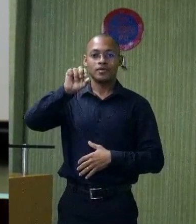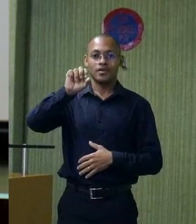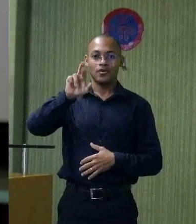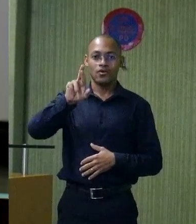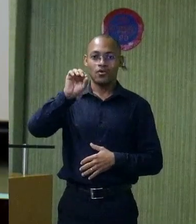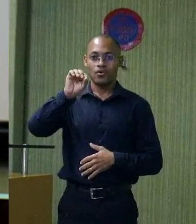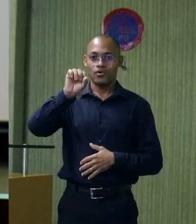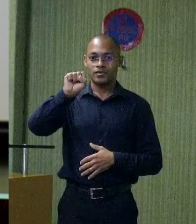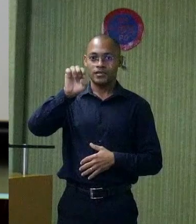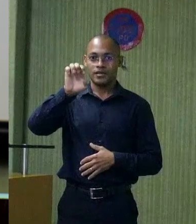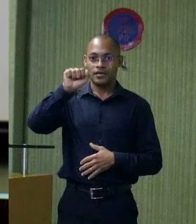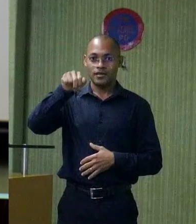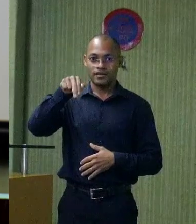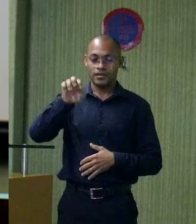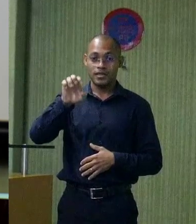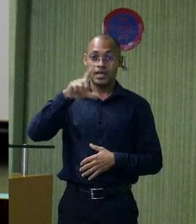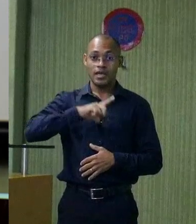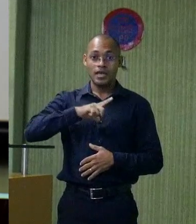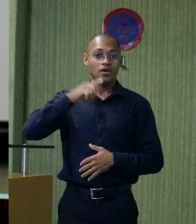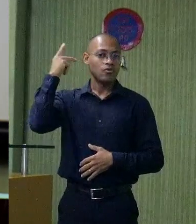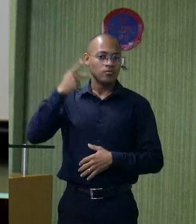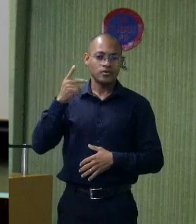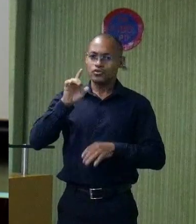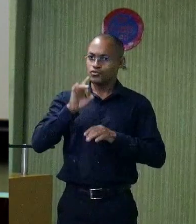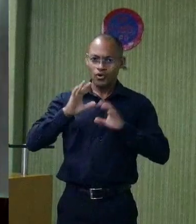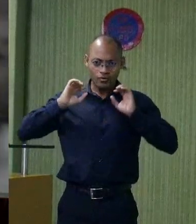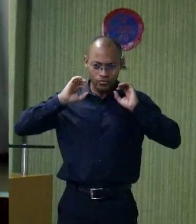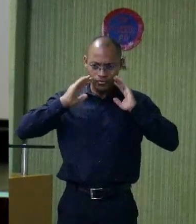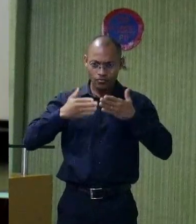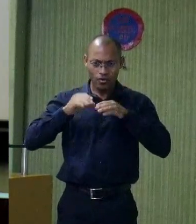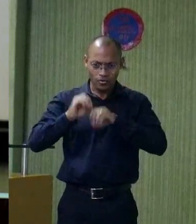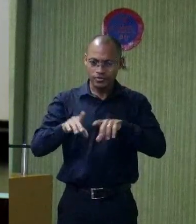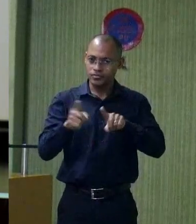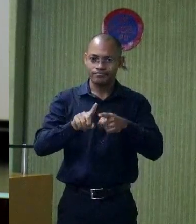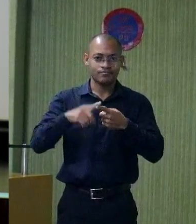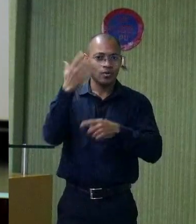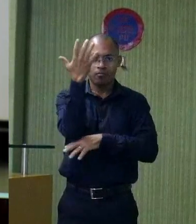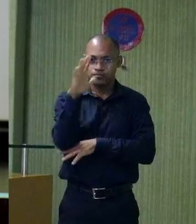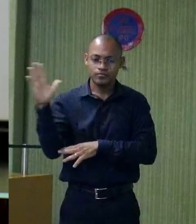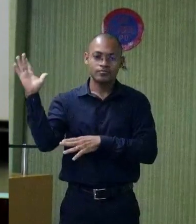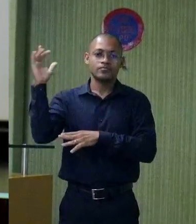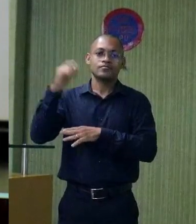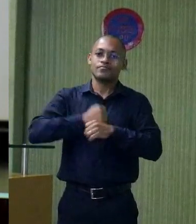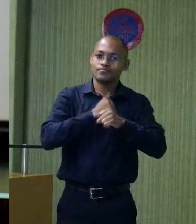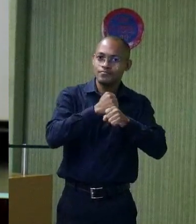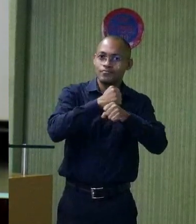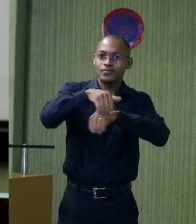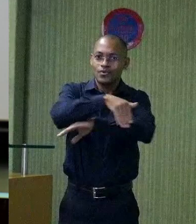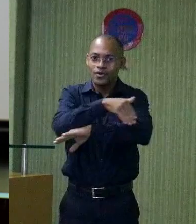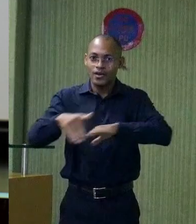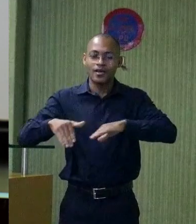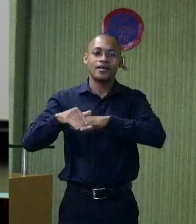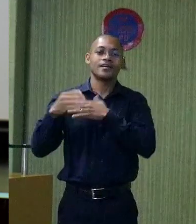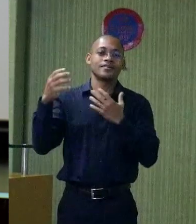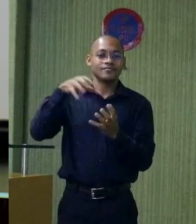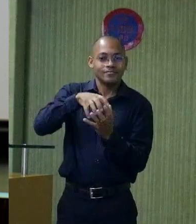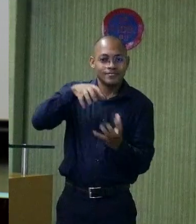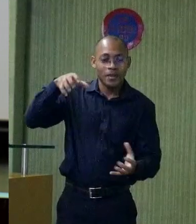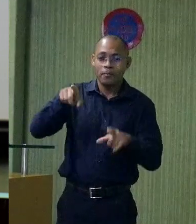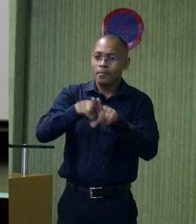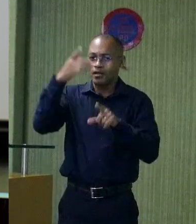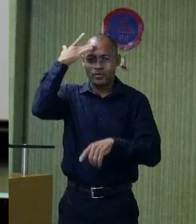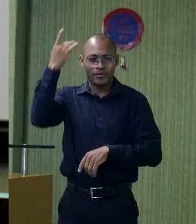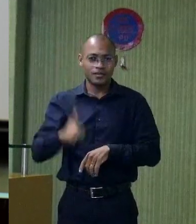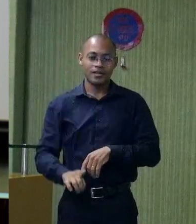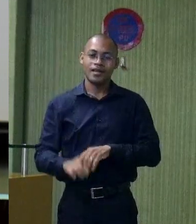promotora não só de educação sou promotora de educação meio ambiente urbanismo idoso pessoa com deficiência